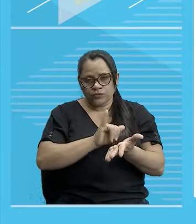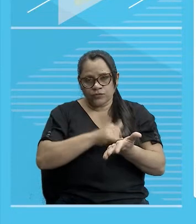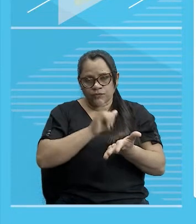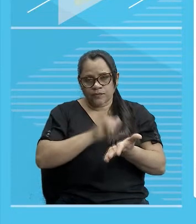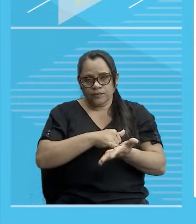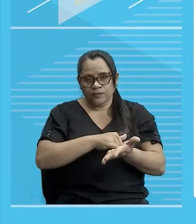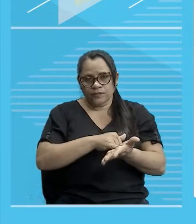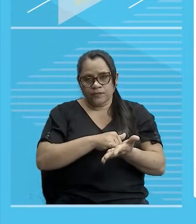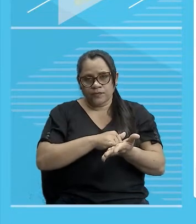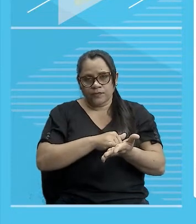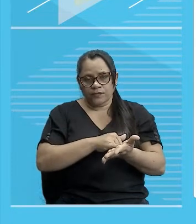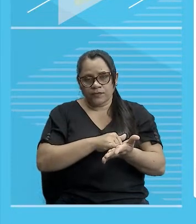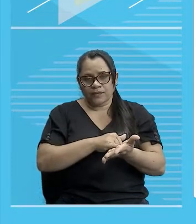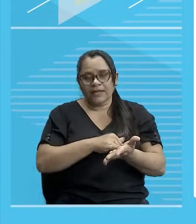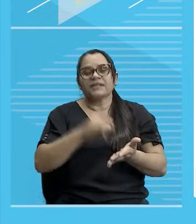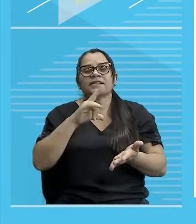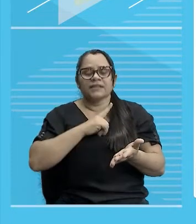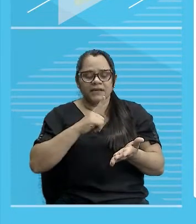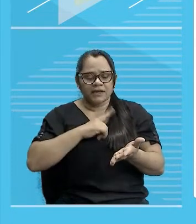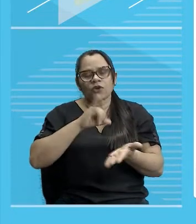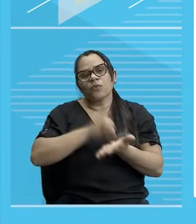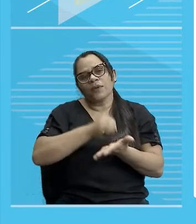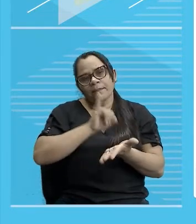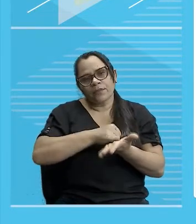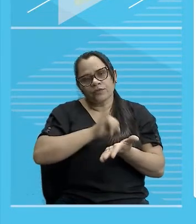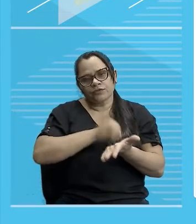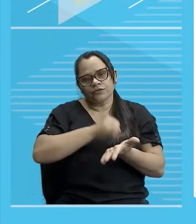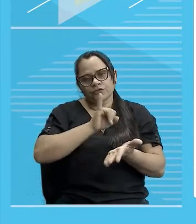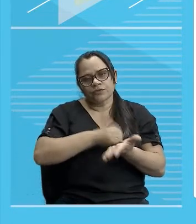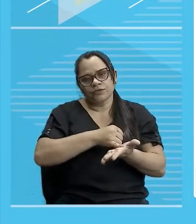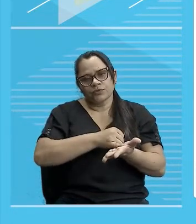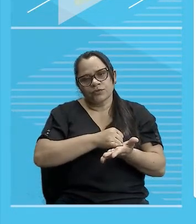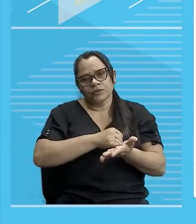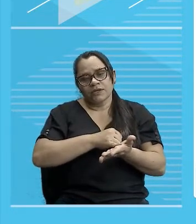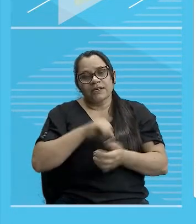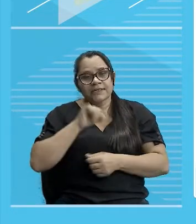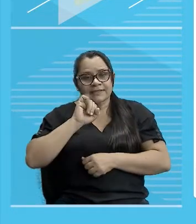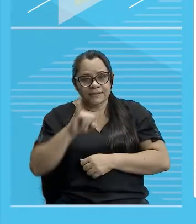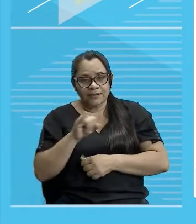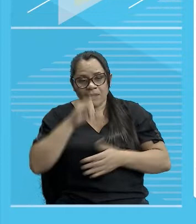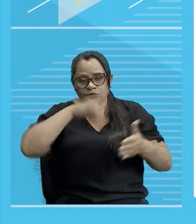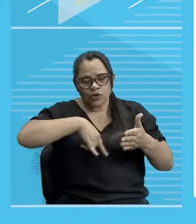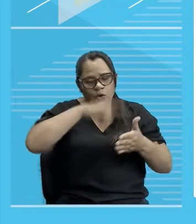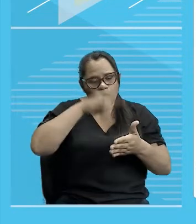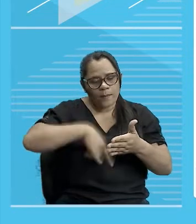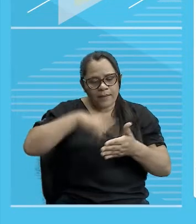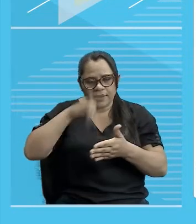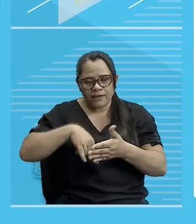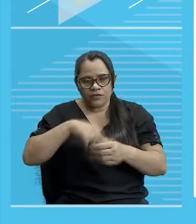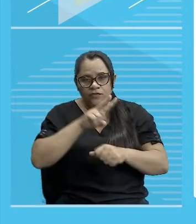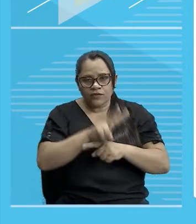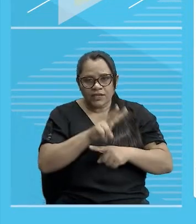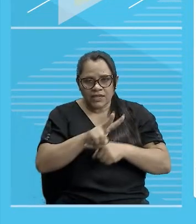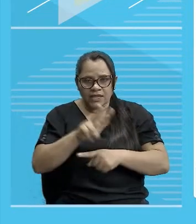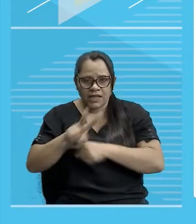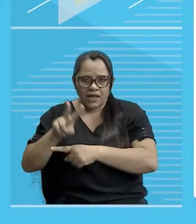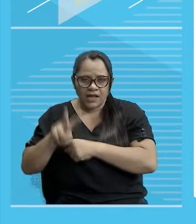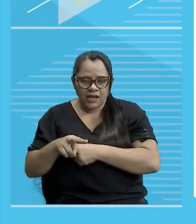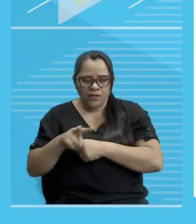vai ter tributos nele Se você pegar uma nota fiscal lá vai dizendo assim